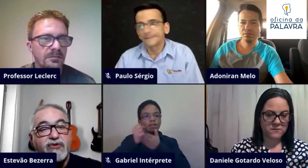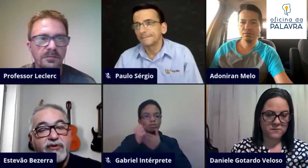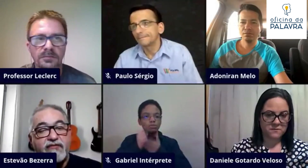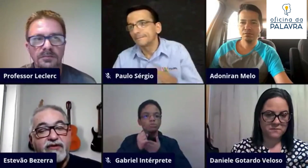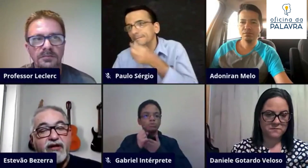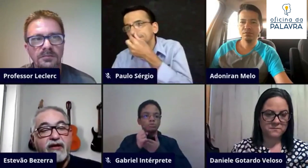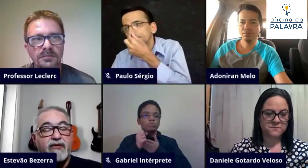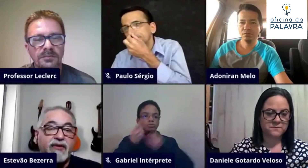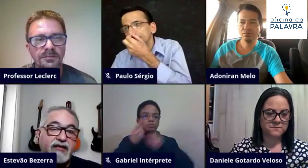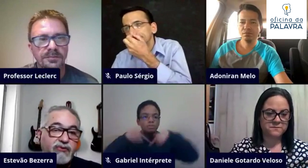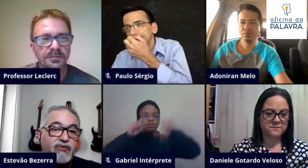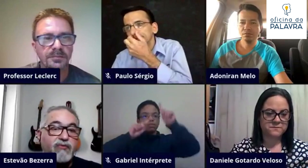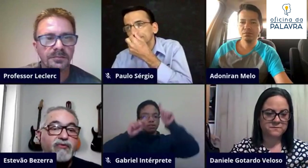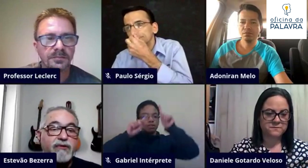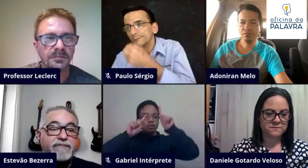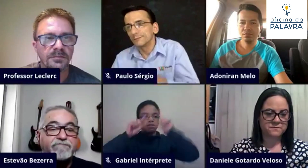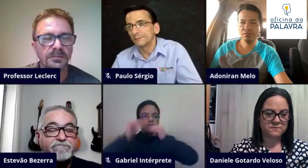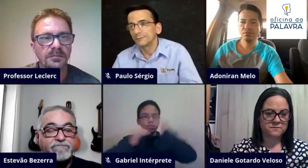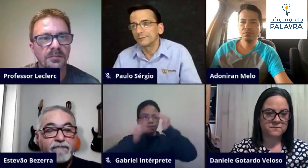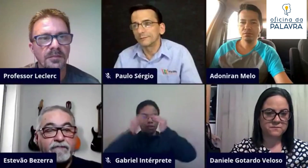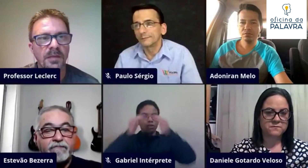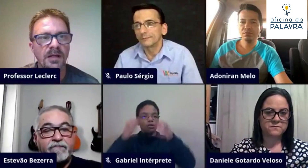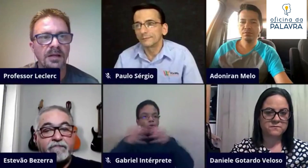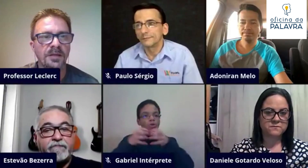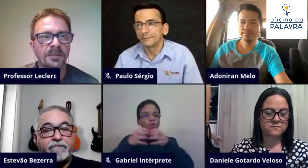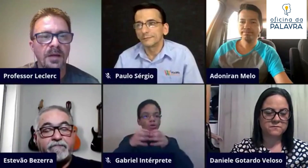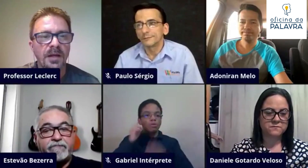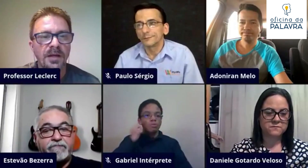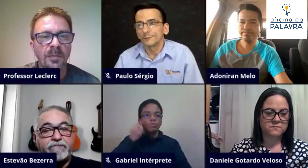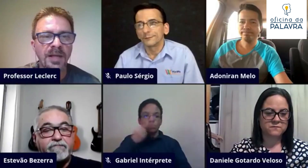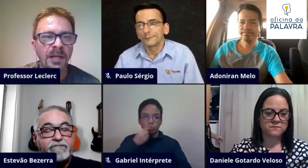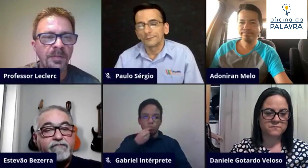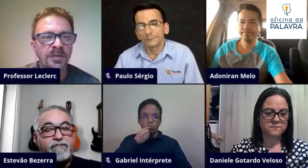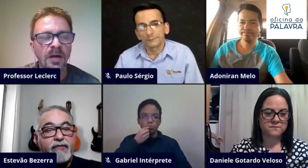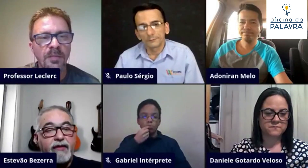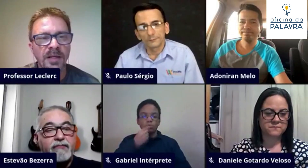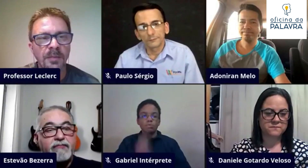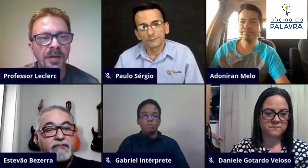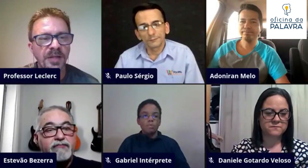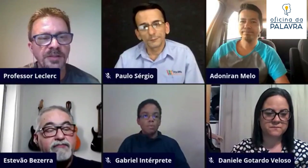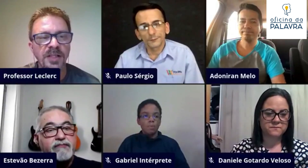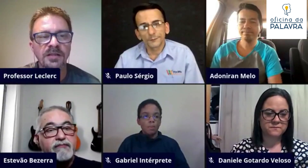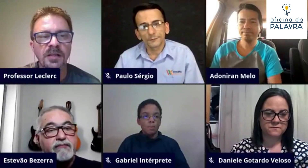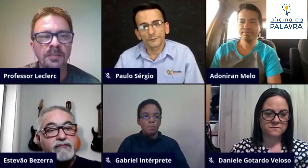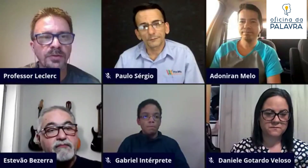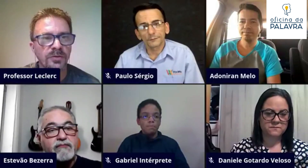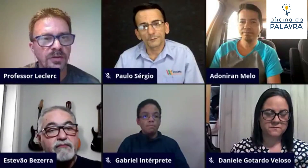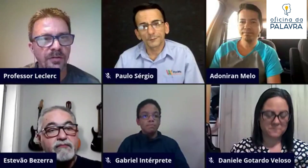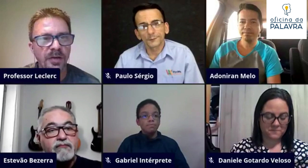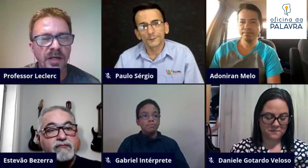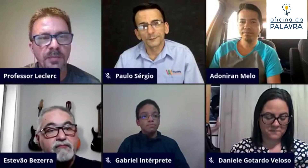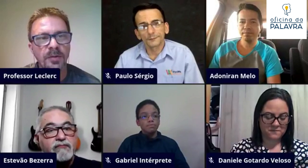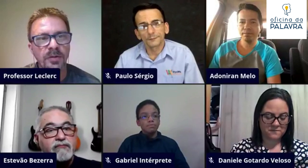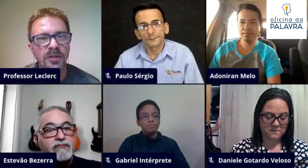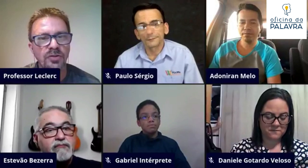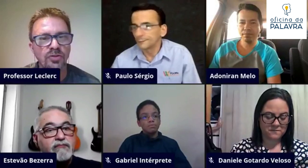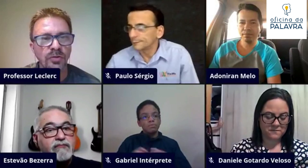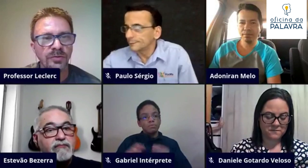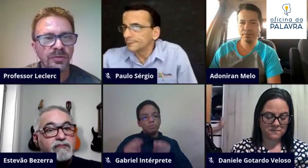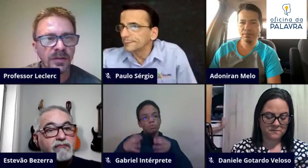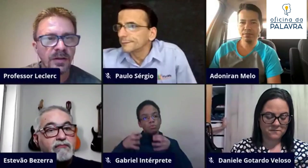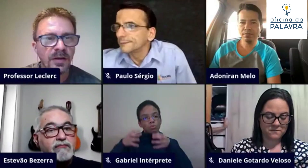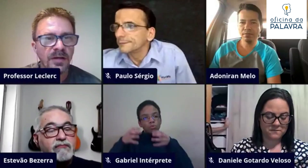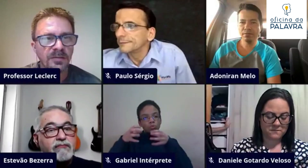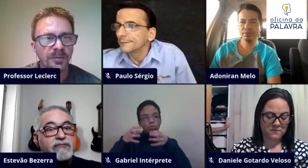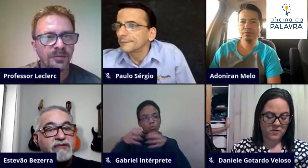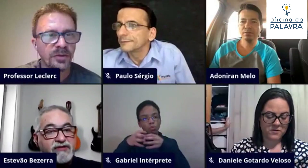da comunidade surda evangélica no Brasil e no mundo, né? Bacana. E é uma equipe restrita, né, pastor? Você está falando que a equipe é toda de